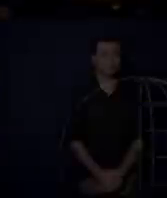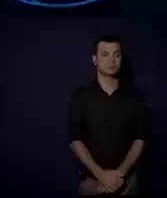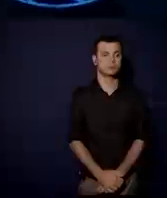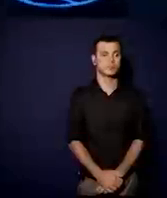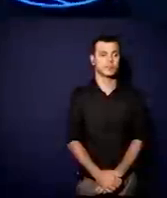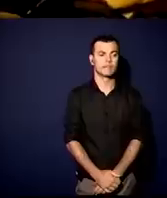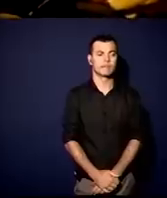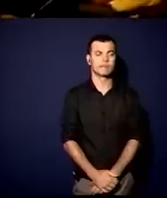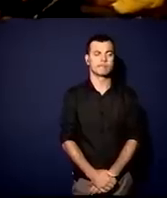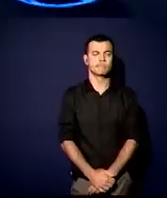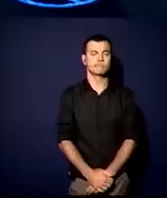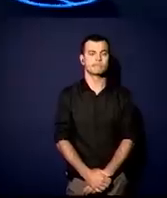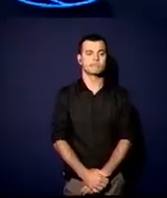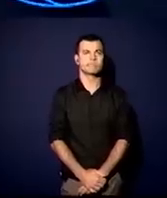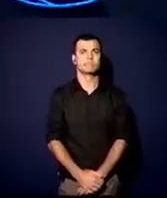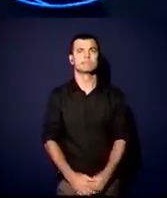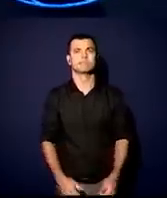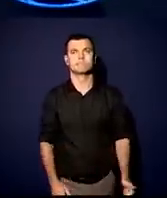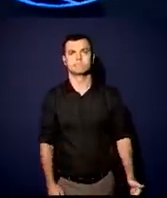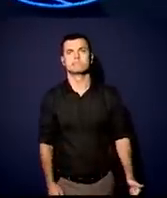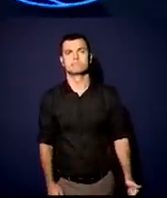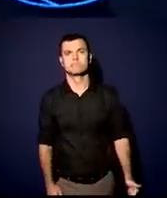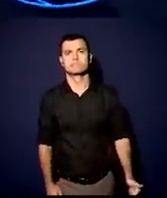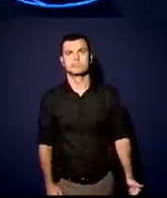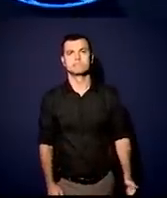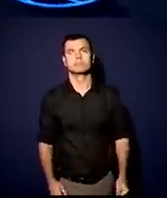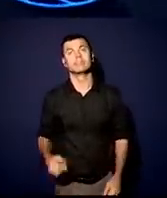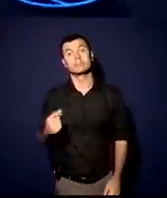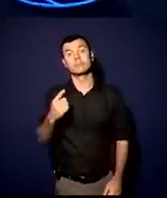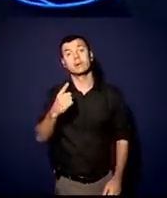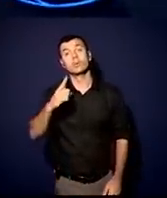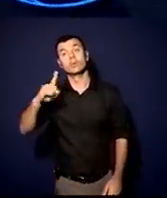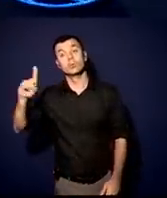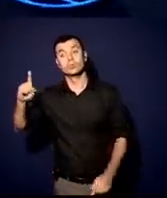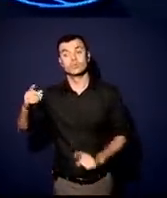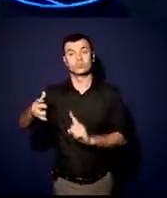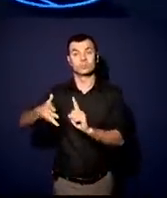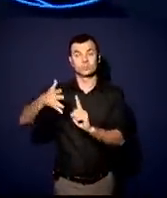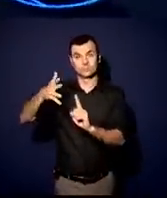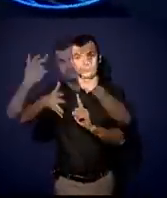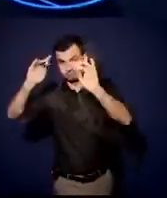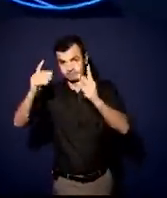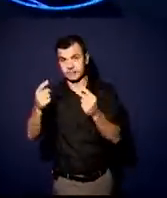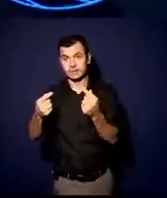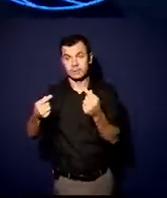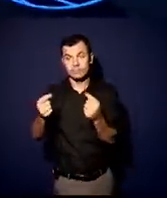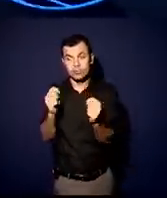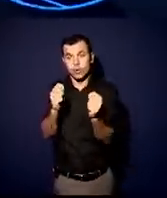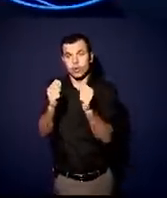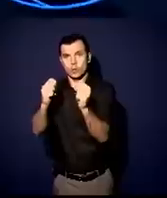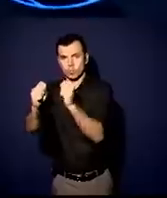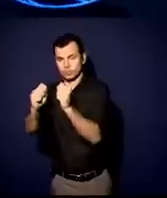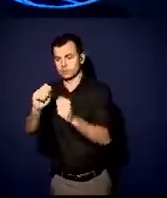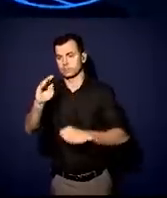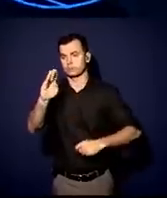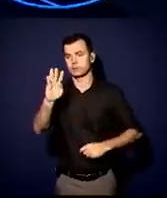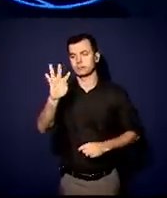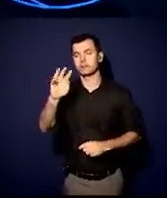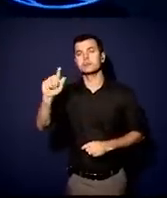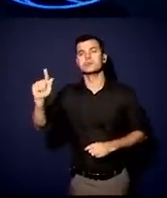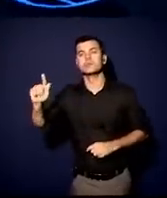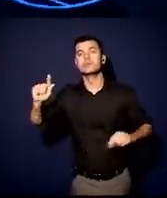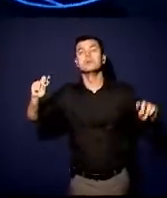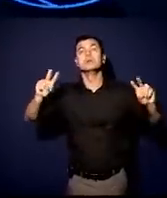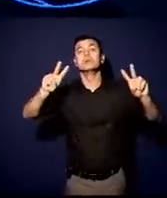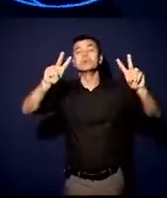estamos caminhando para o nosso último painel da seo comfortz Brasil 2023 então o tema do painel os